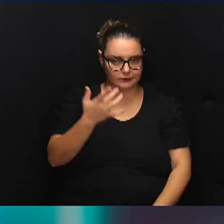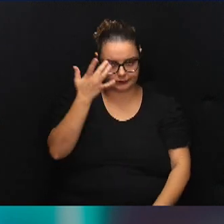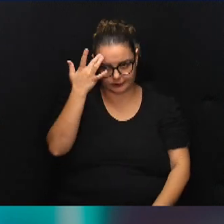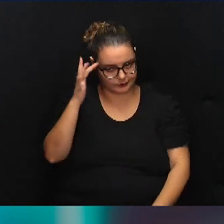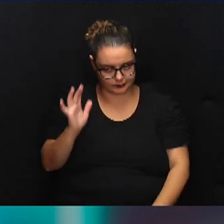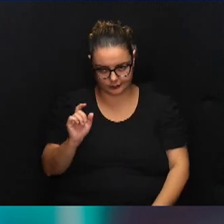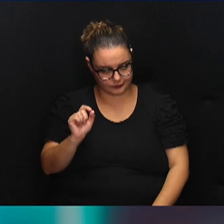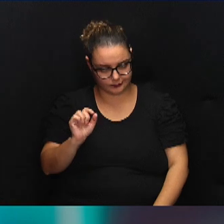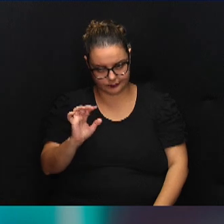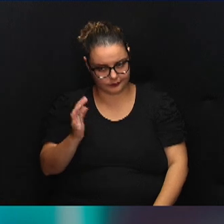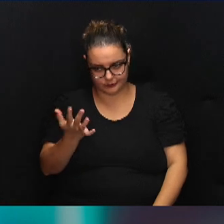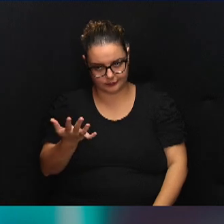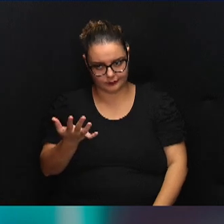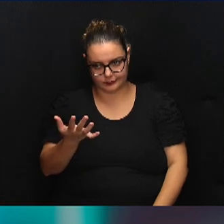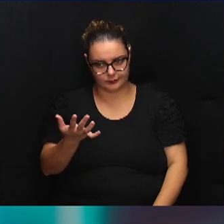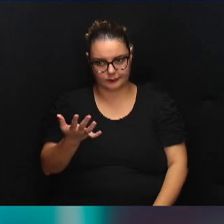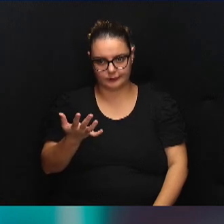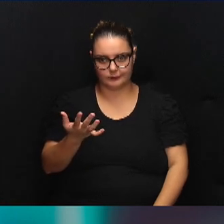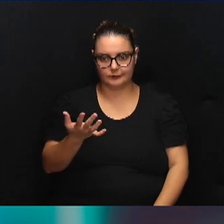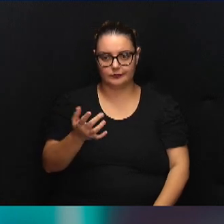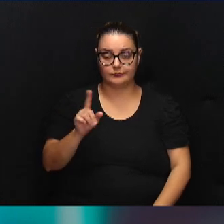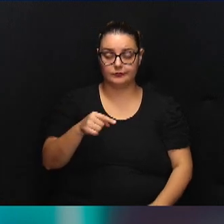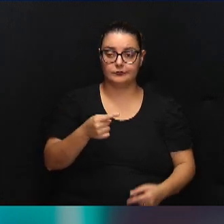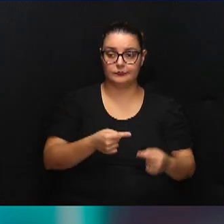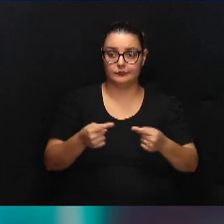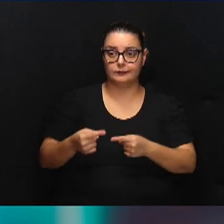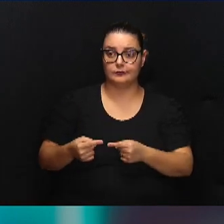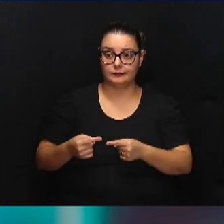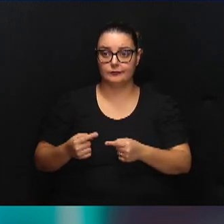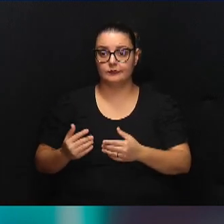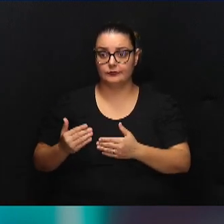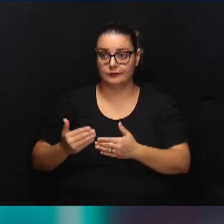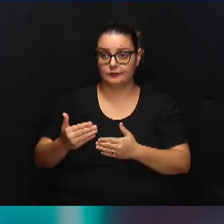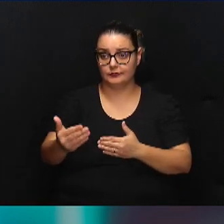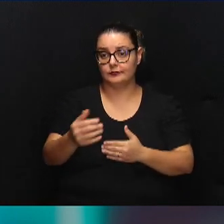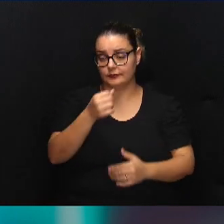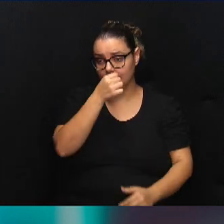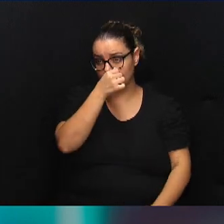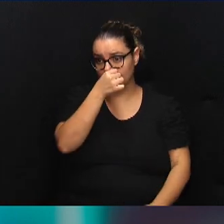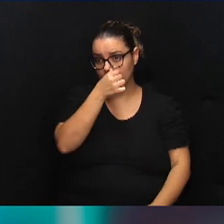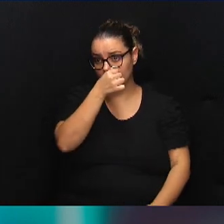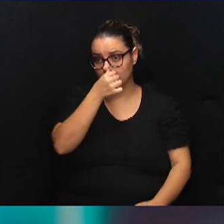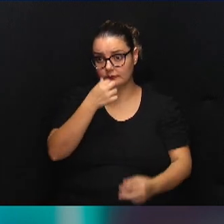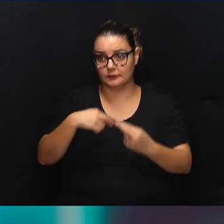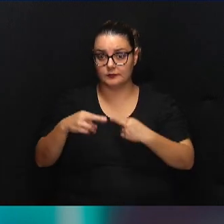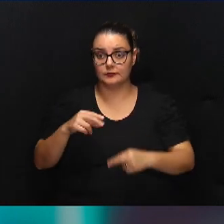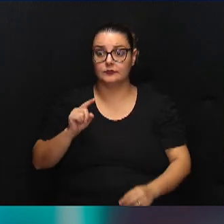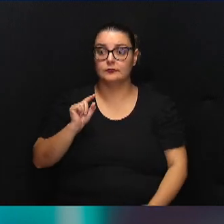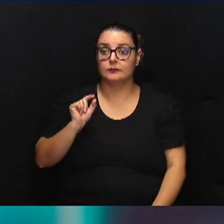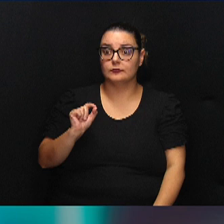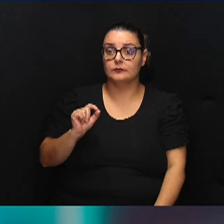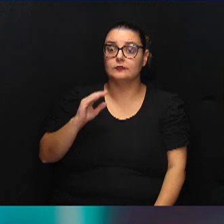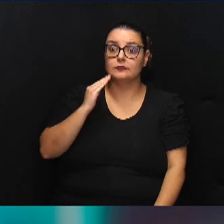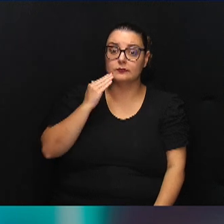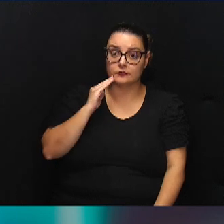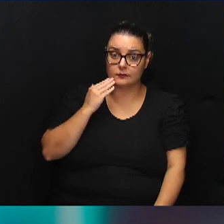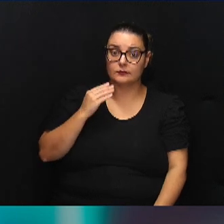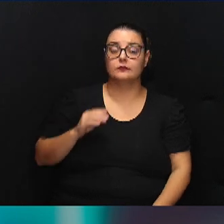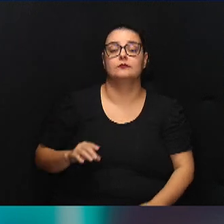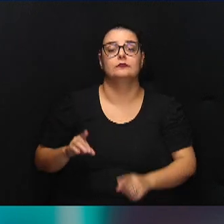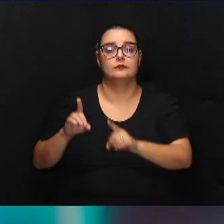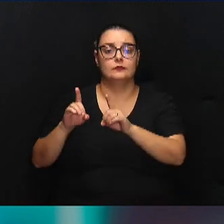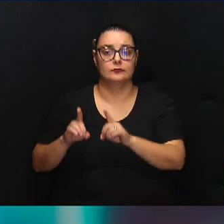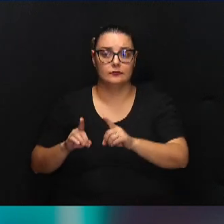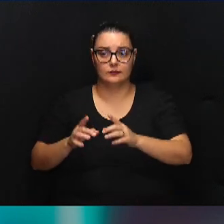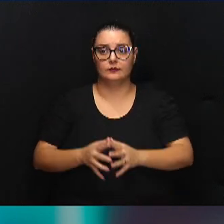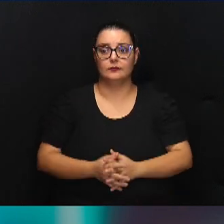que está acontecendo, que vai cair na discussão que a gente vai ter um pouco mais adiante em relação ao que é deficiência, né?